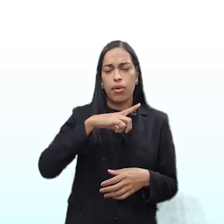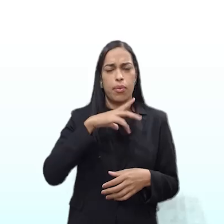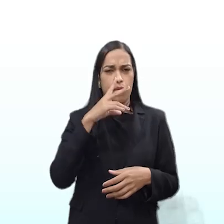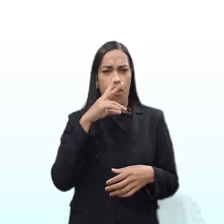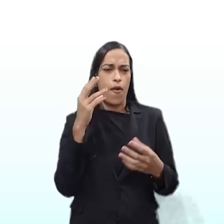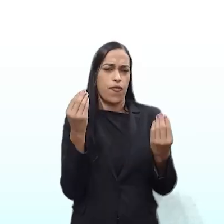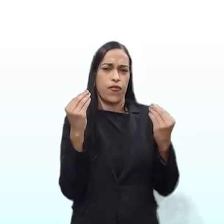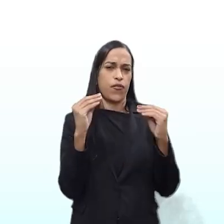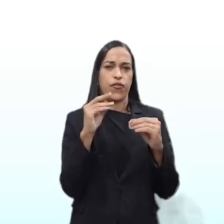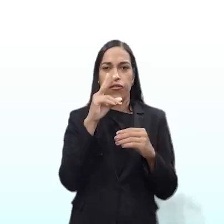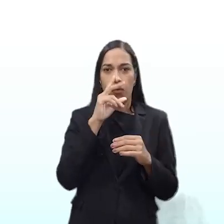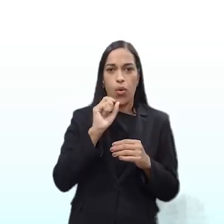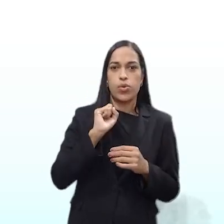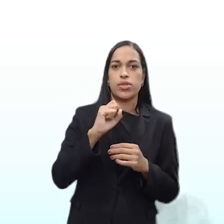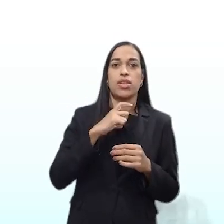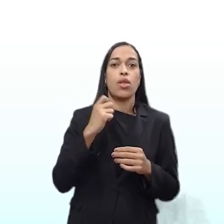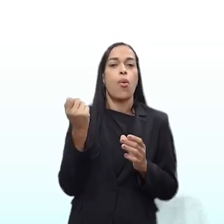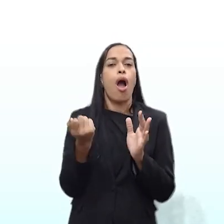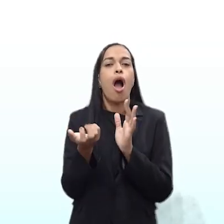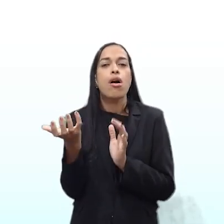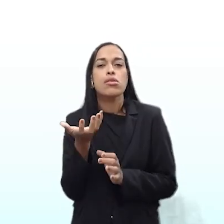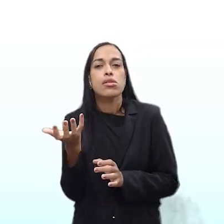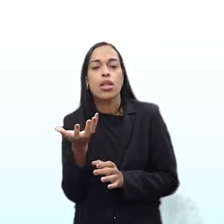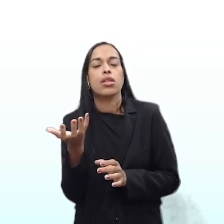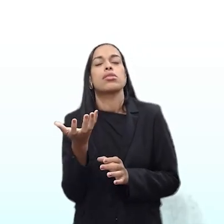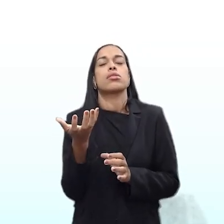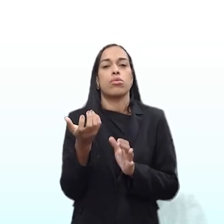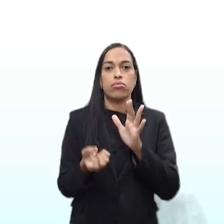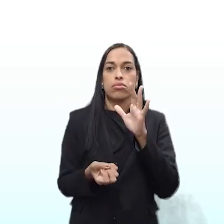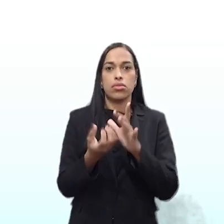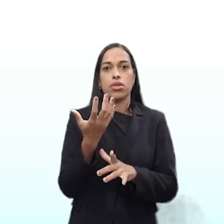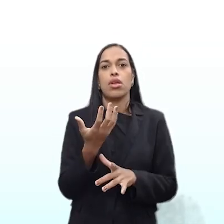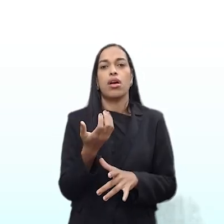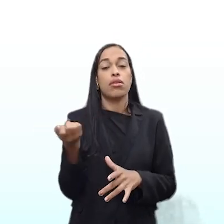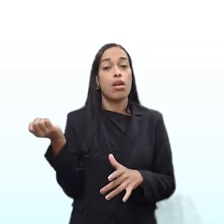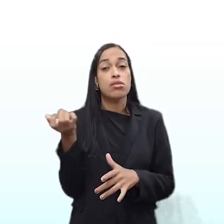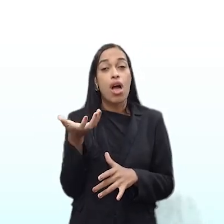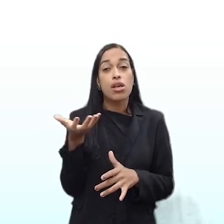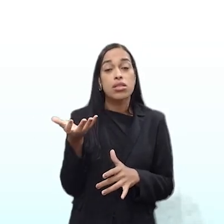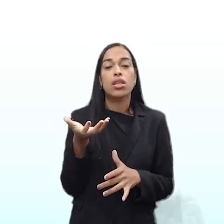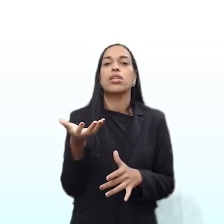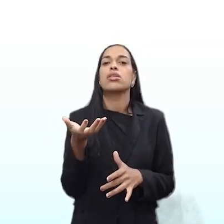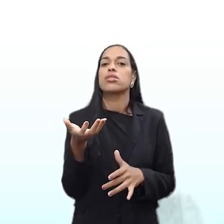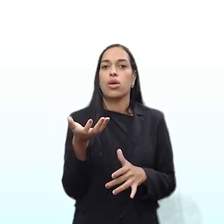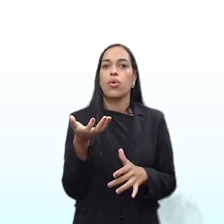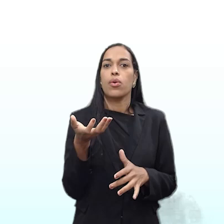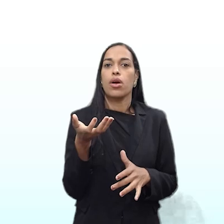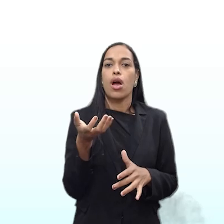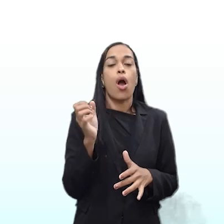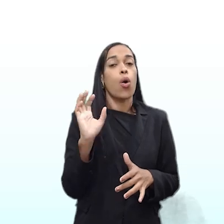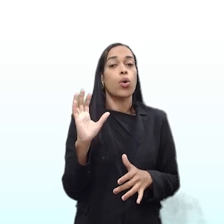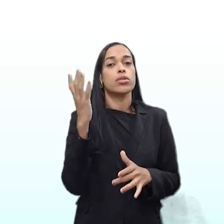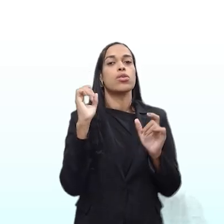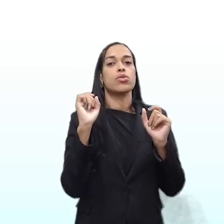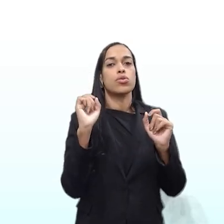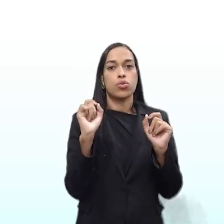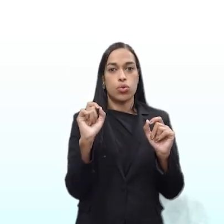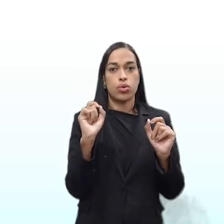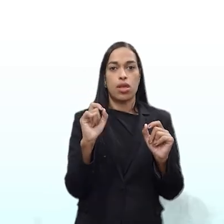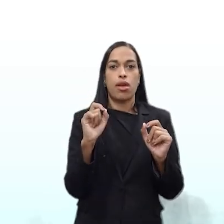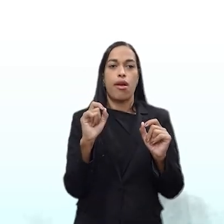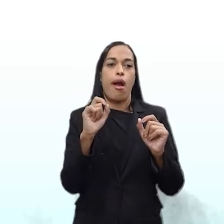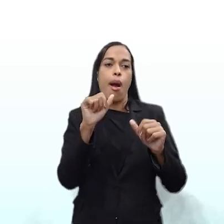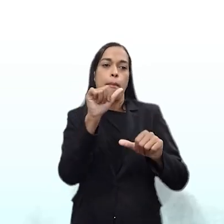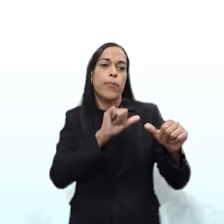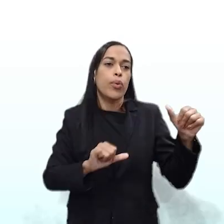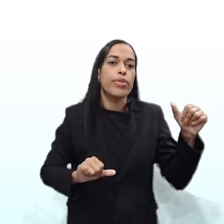em um objeto, existe uma aceleração que vai ser criada. Essa aceleração é o que provoca a deformação. A ação da